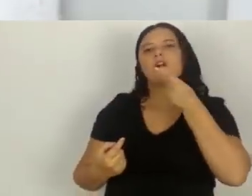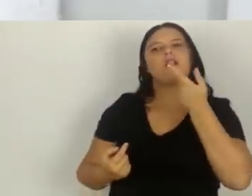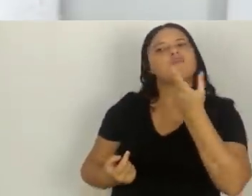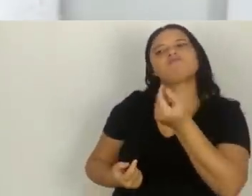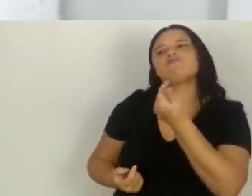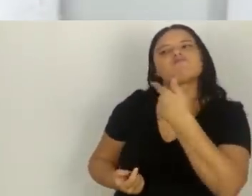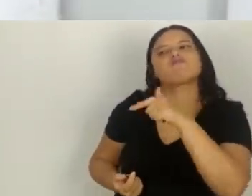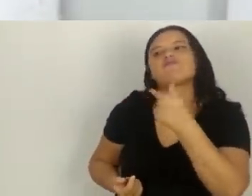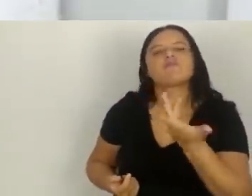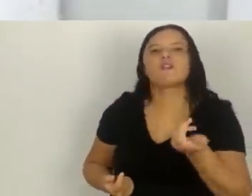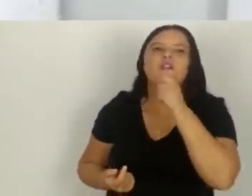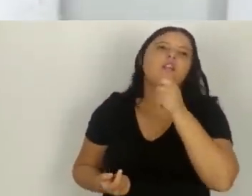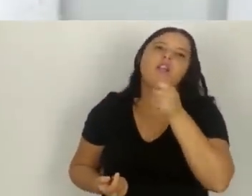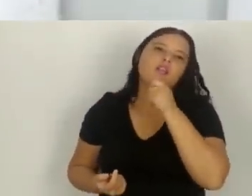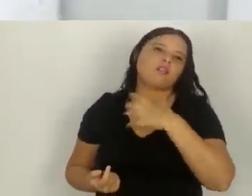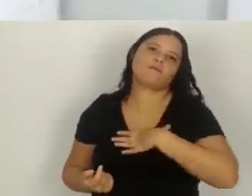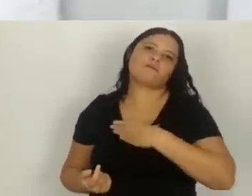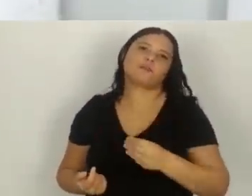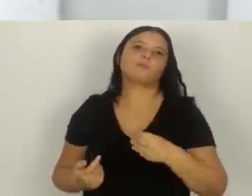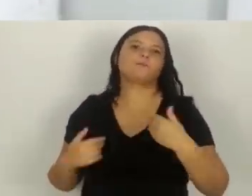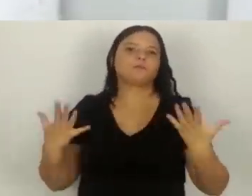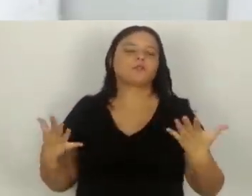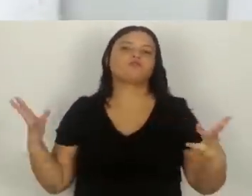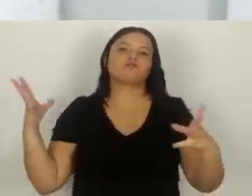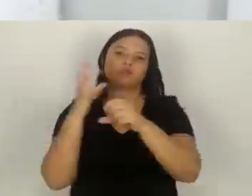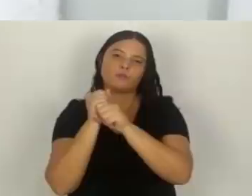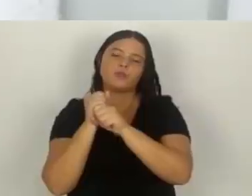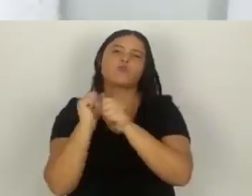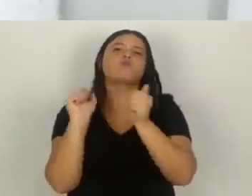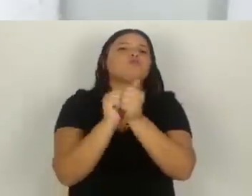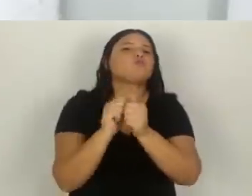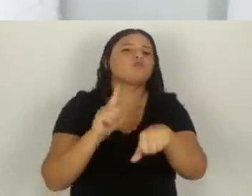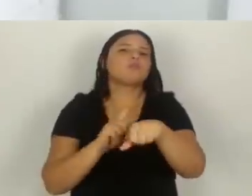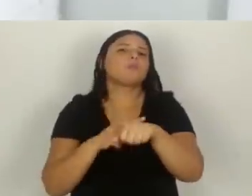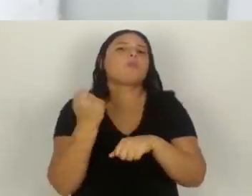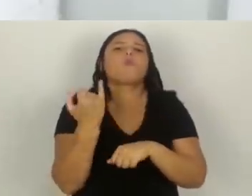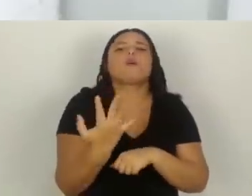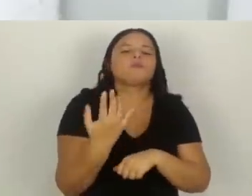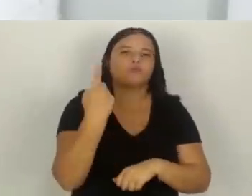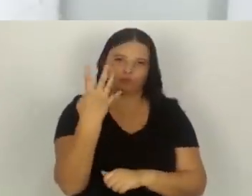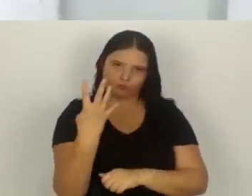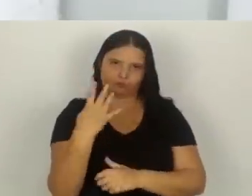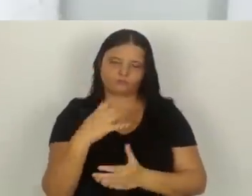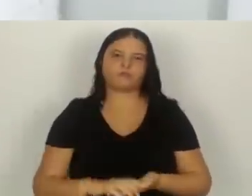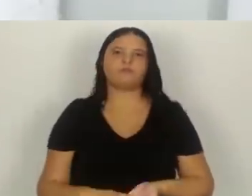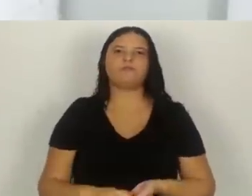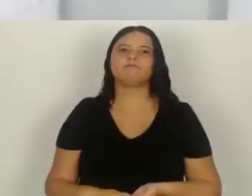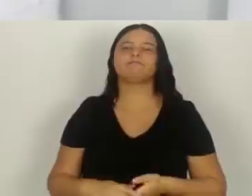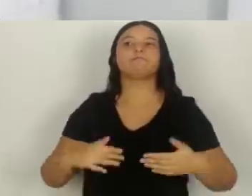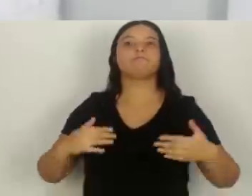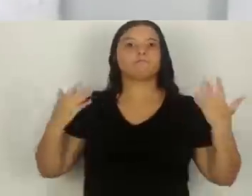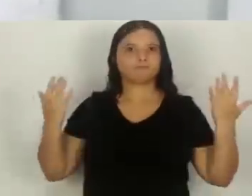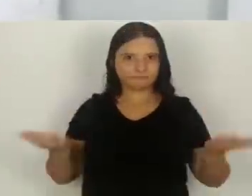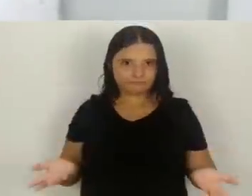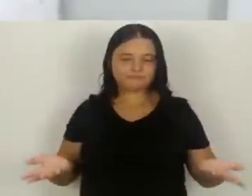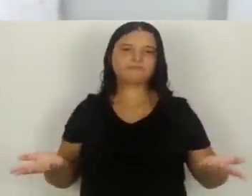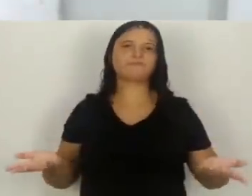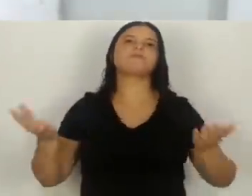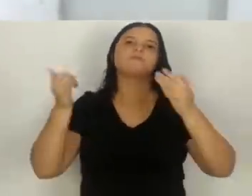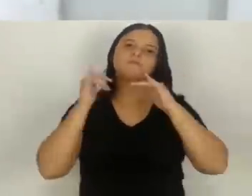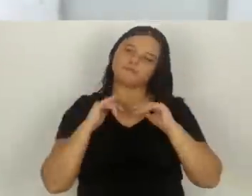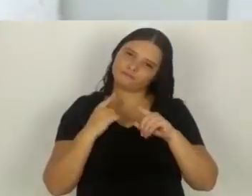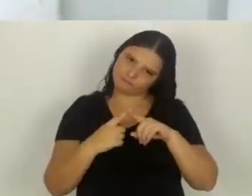ele fala que não temos condição ainda de ter um filho. Ao total são 14 anos de relacionamento. Bom, veja